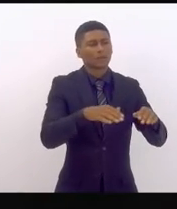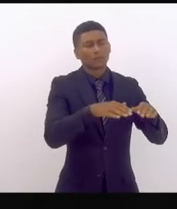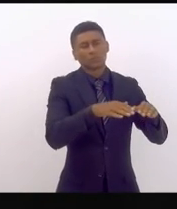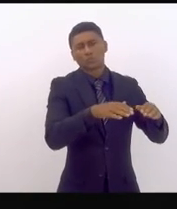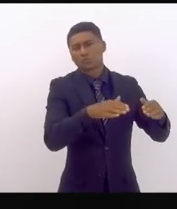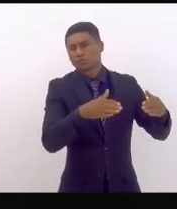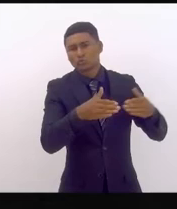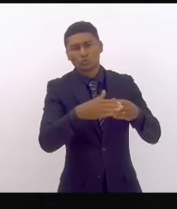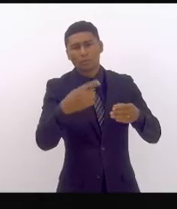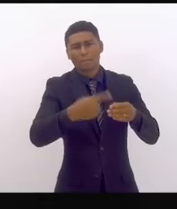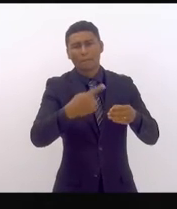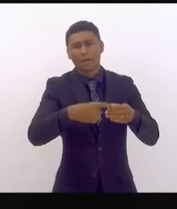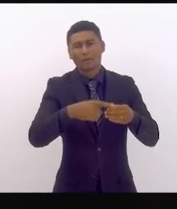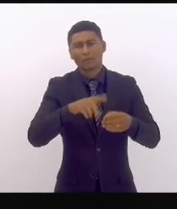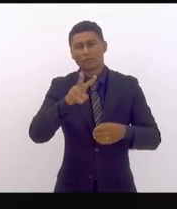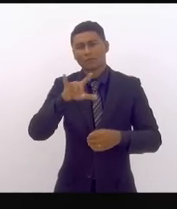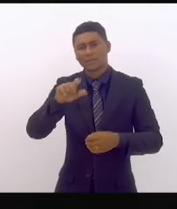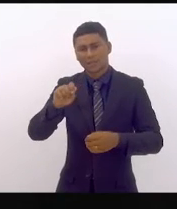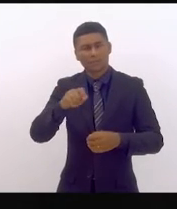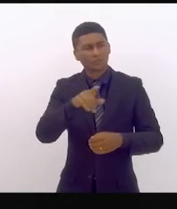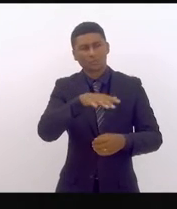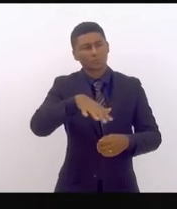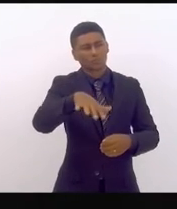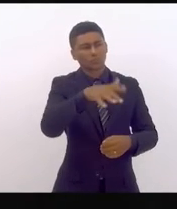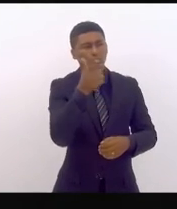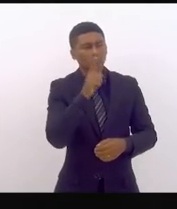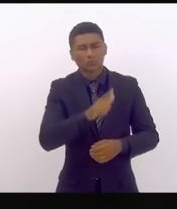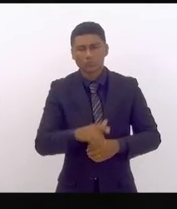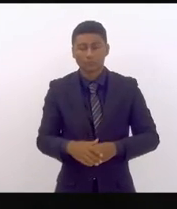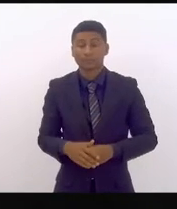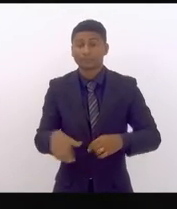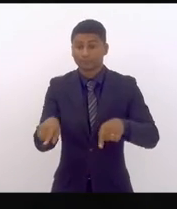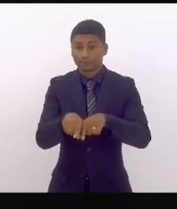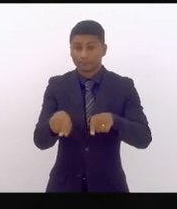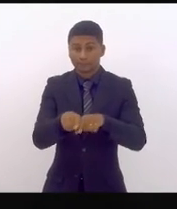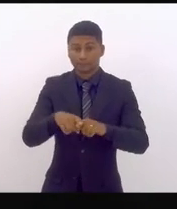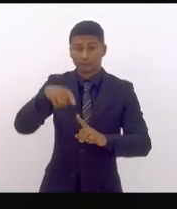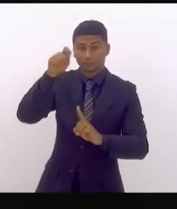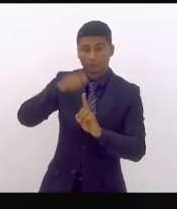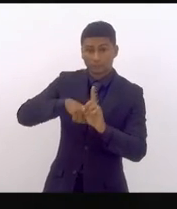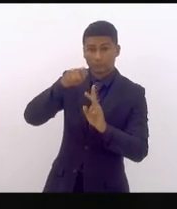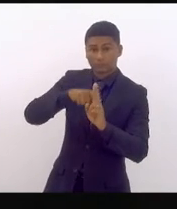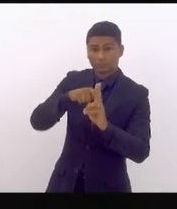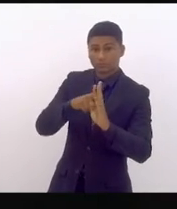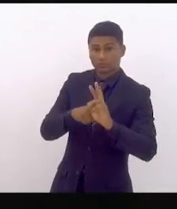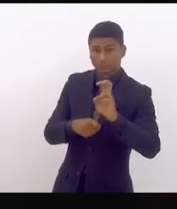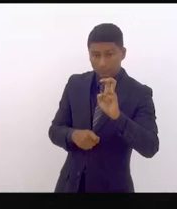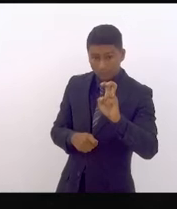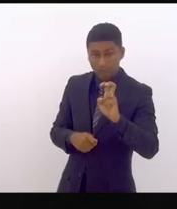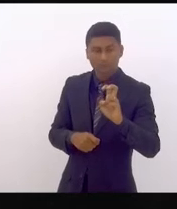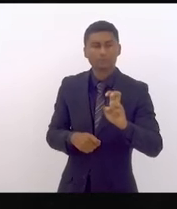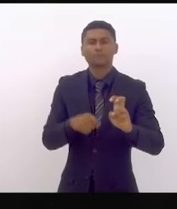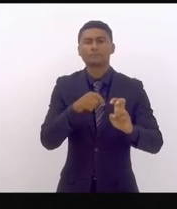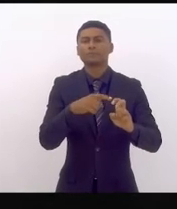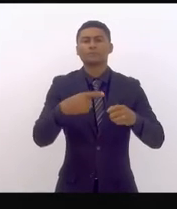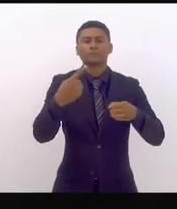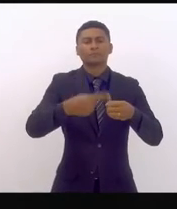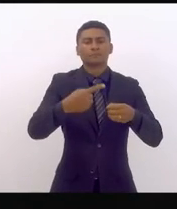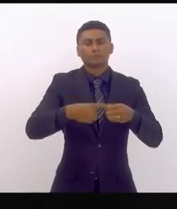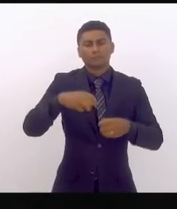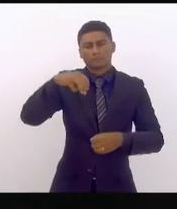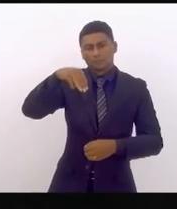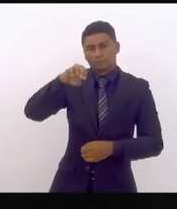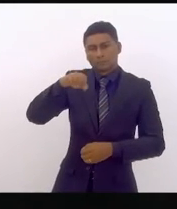de Meriti bairro da Vila Norma cinco meses atrás Mesquita sofreu muito com as fortes enchentes